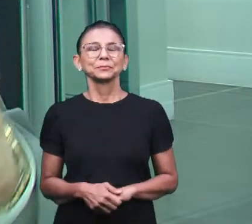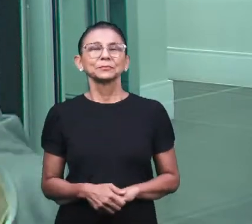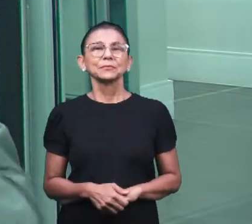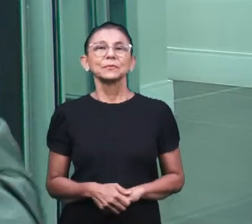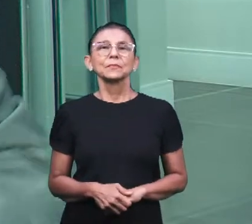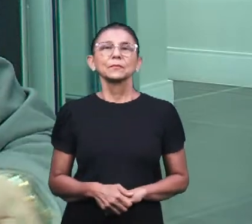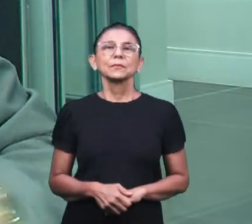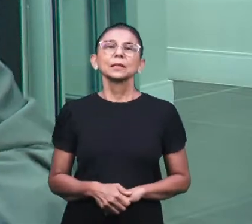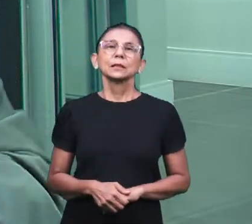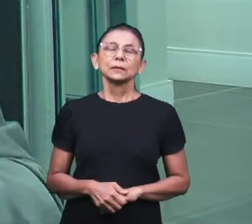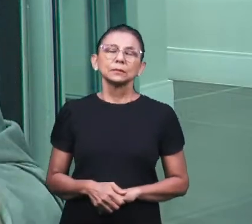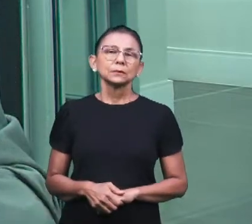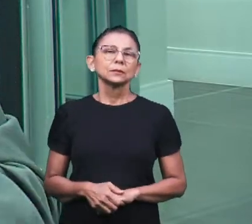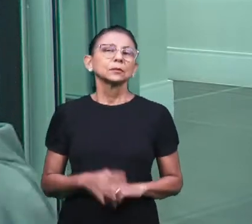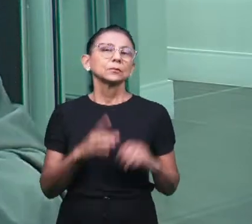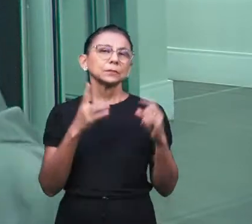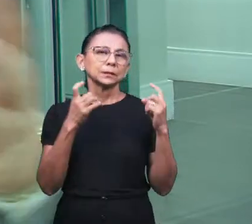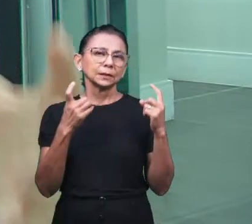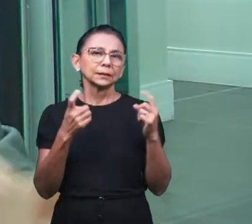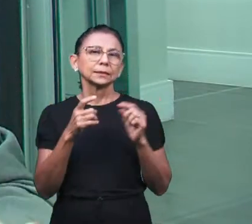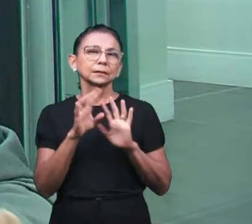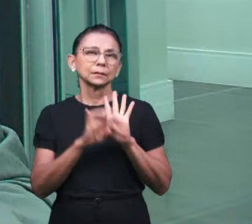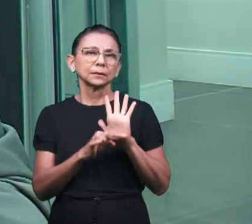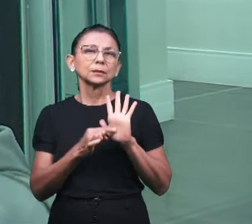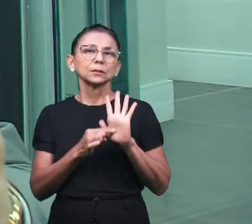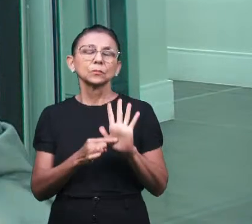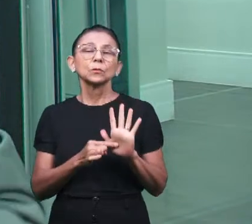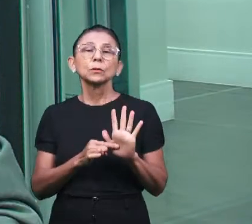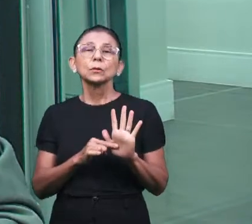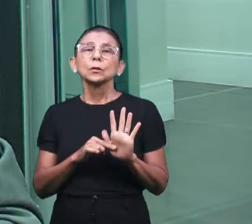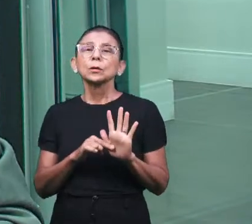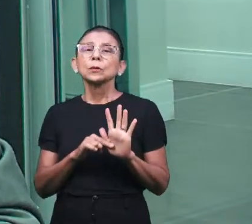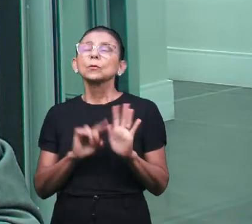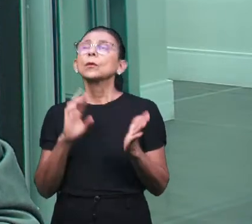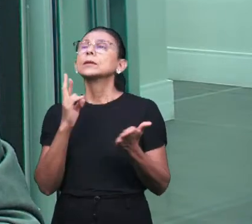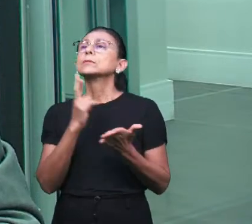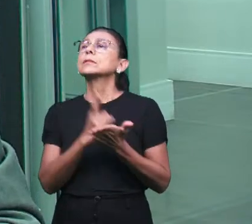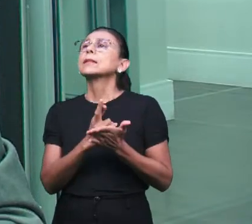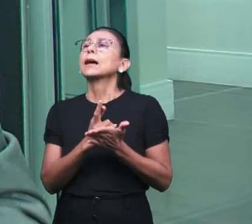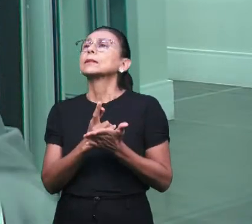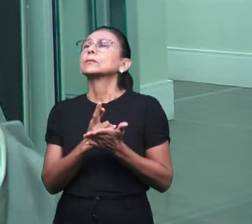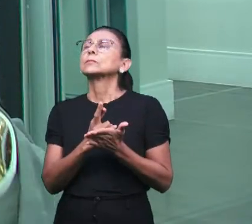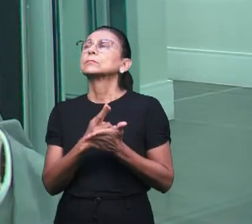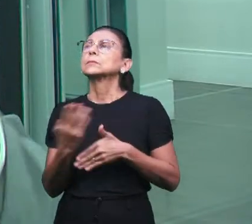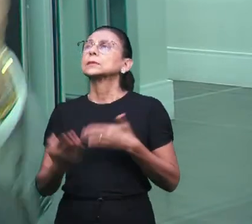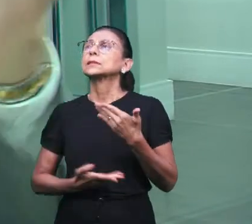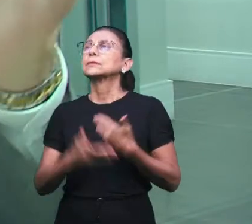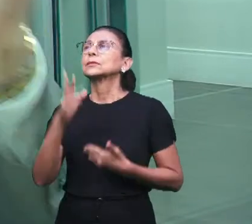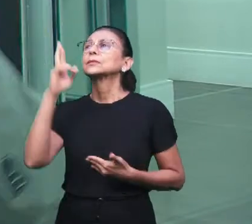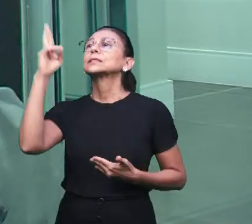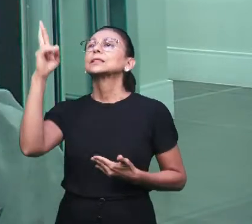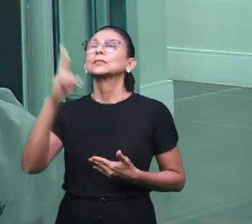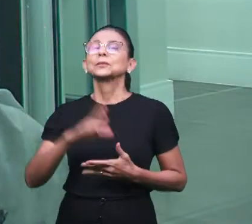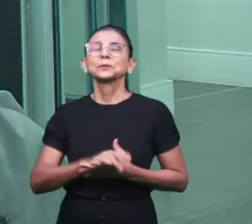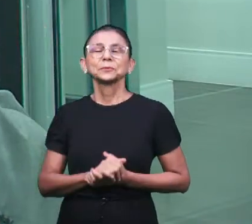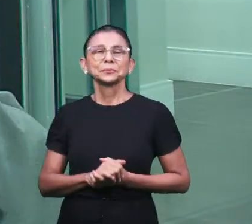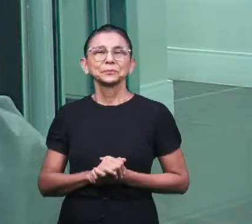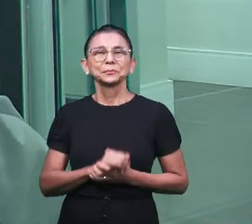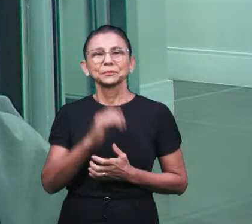falar um pouco disso. Os benefícios de pertencermos ao Senhor. Glória a Jesus. O homem hoje, nos nossos dias,